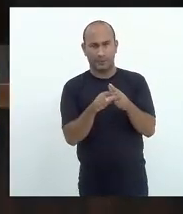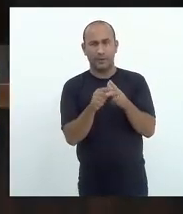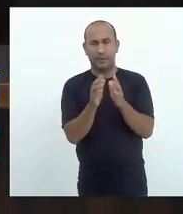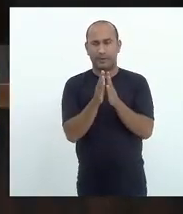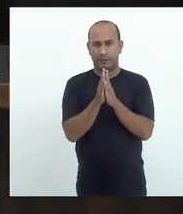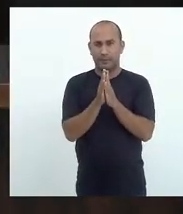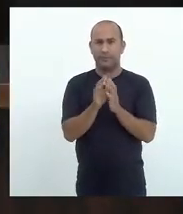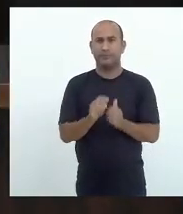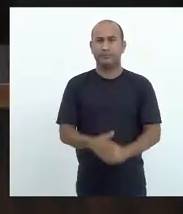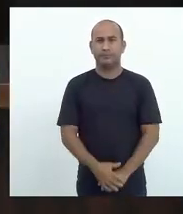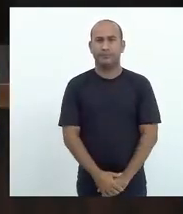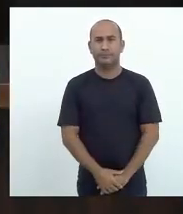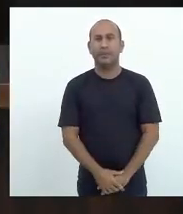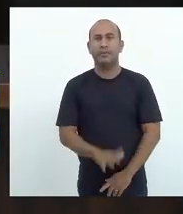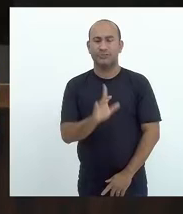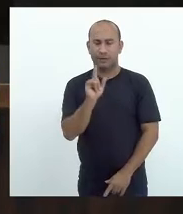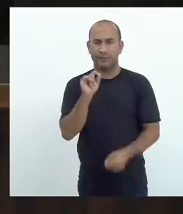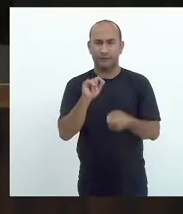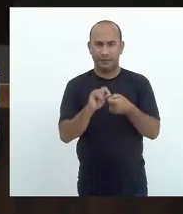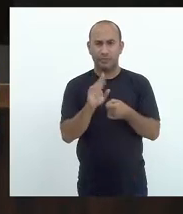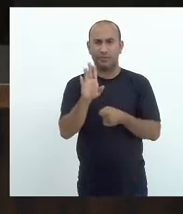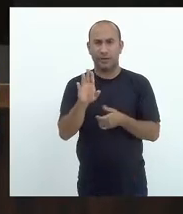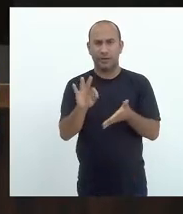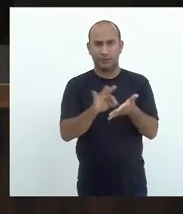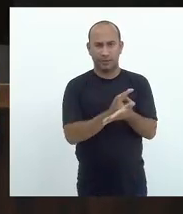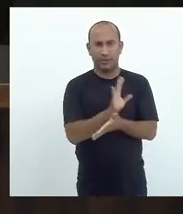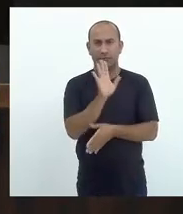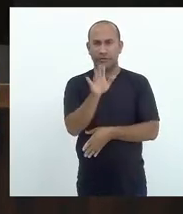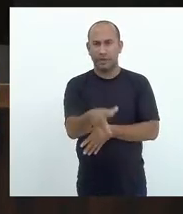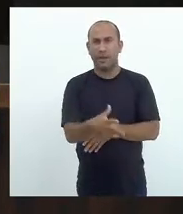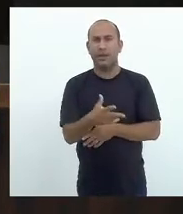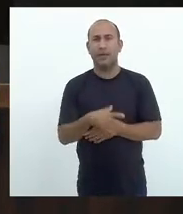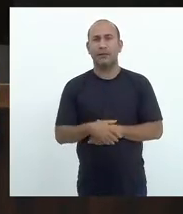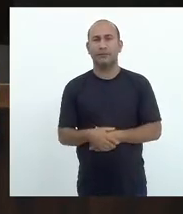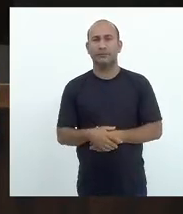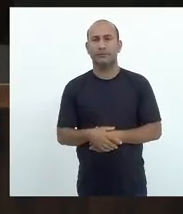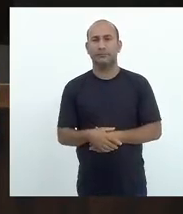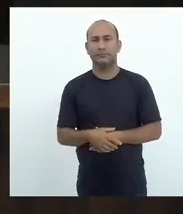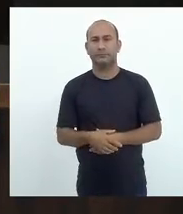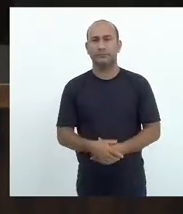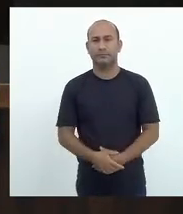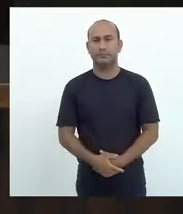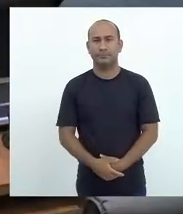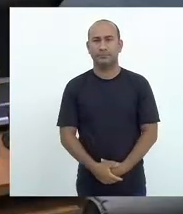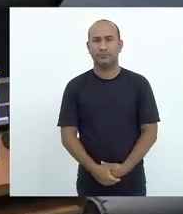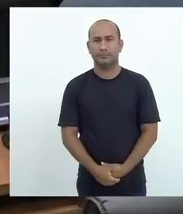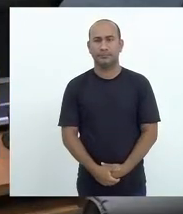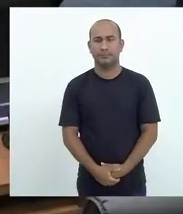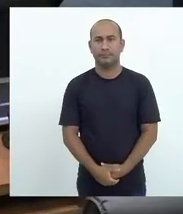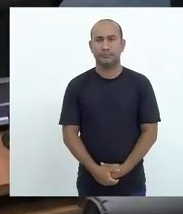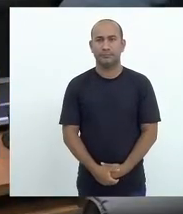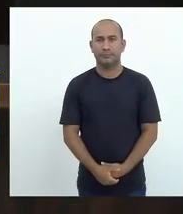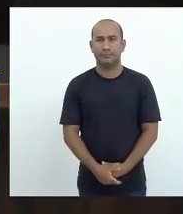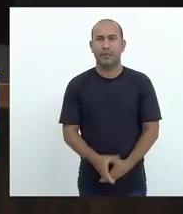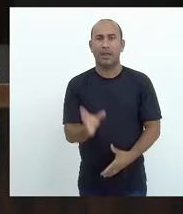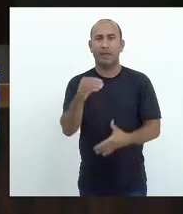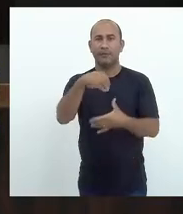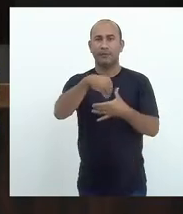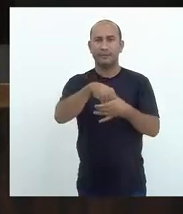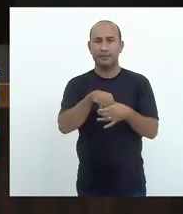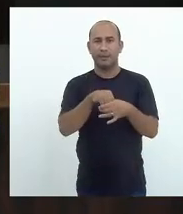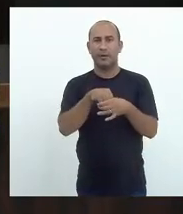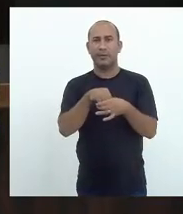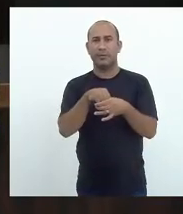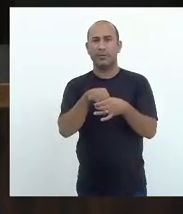feito. Está feito, está registrado. Então, o parecer. As emendas de plenário, pareceres contrários. Em votações, as